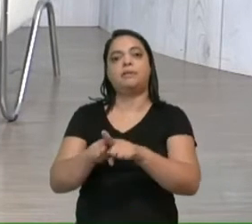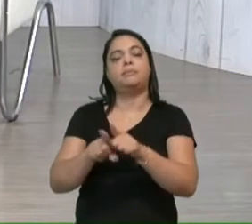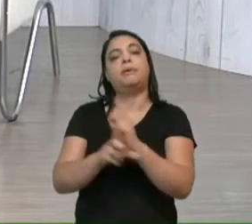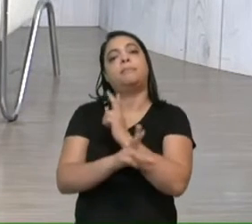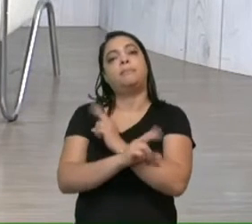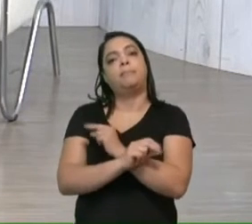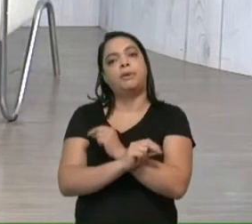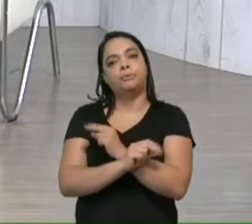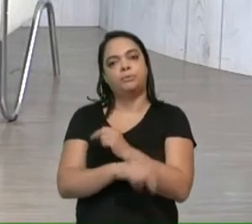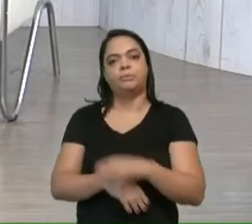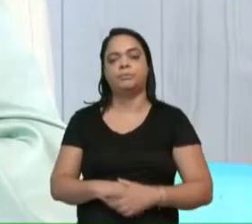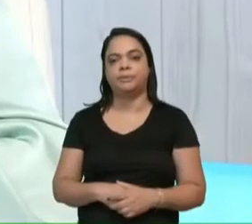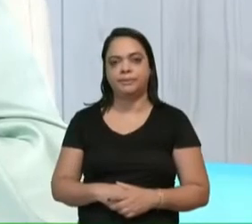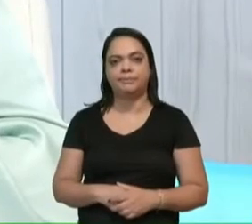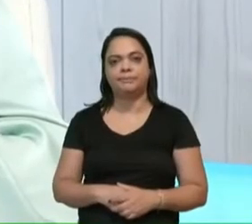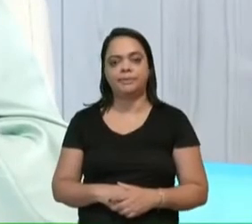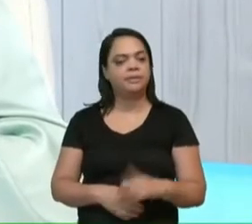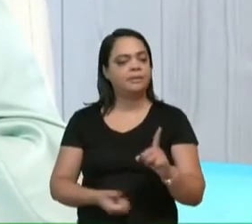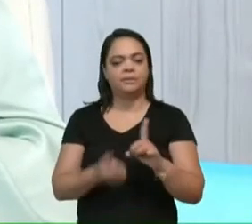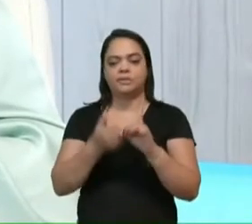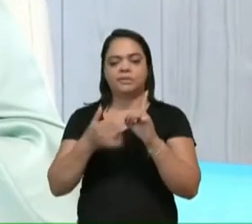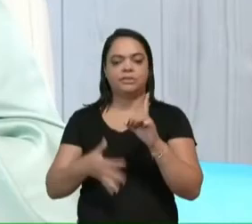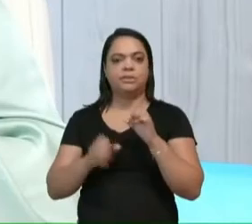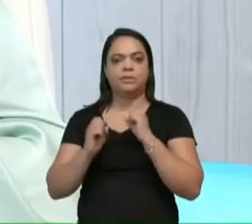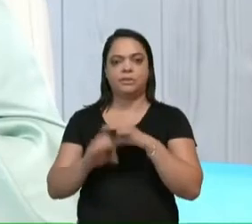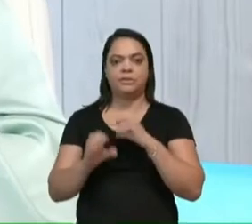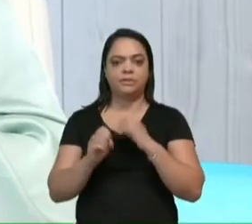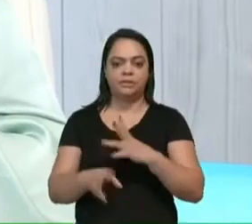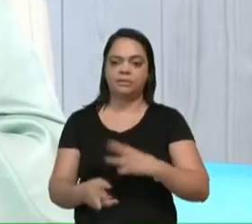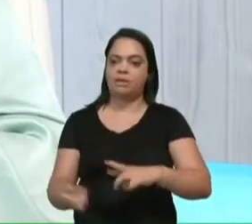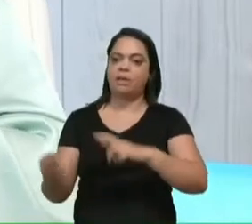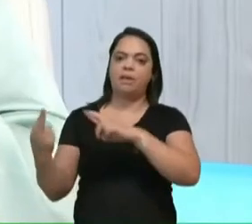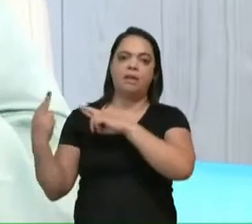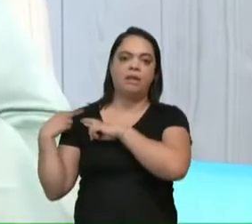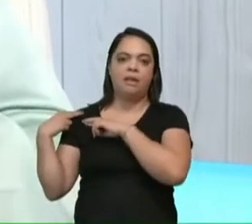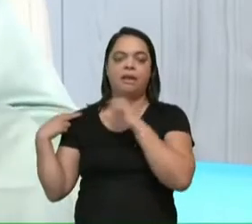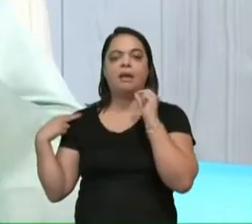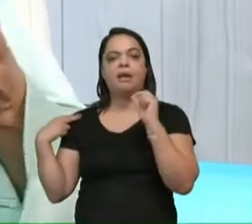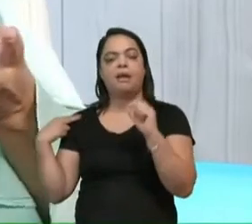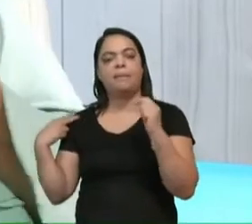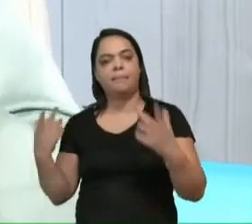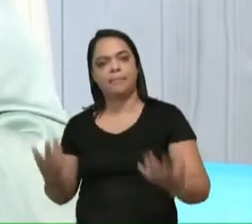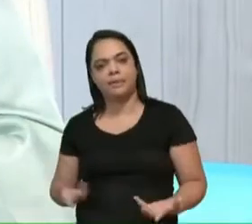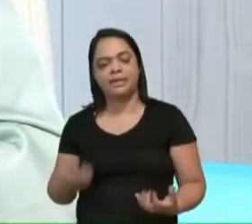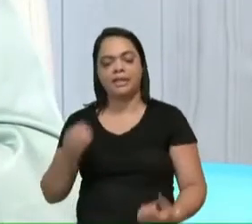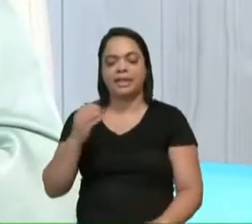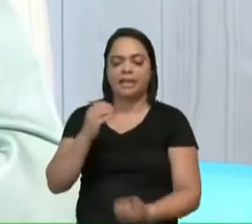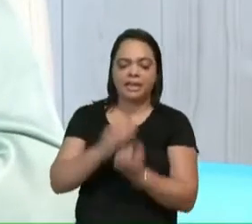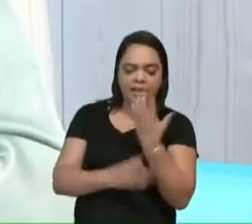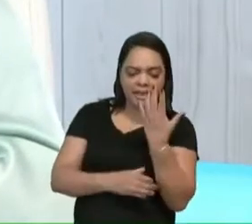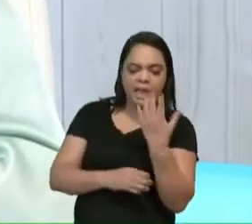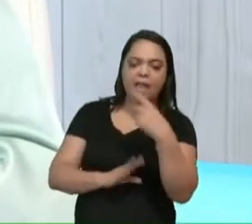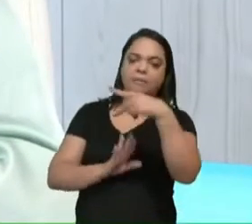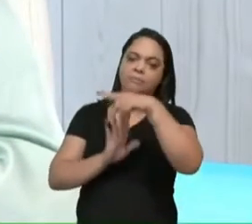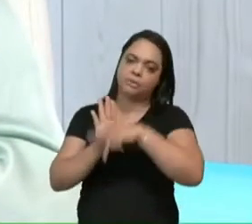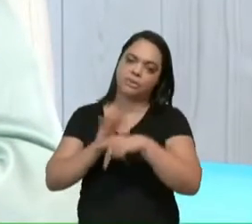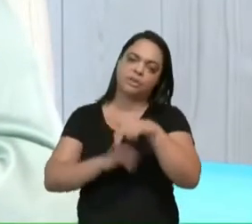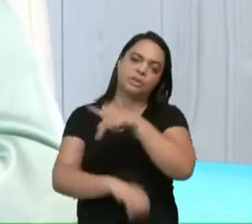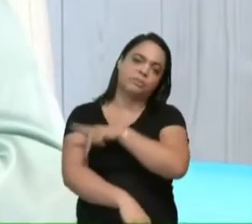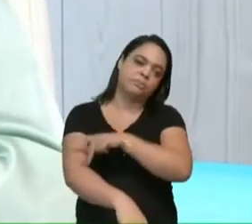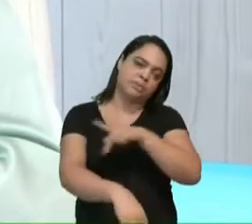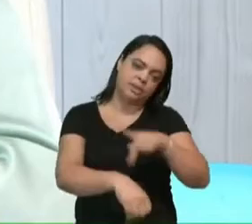Minas então a diretoria de ensino ela é responsável pelo estabelecimento dos projetos